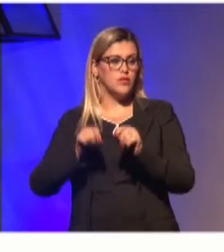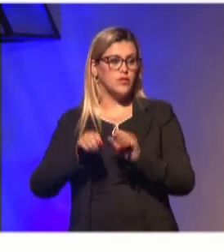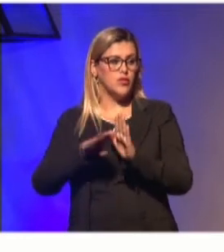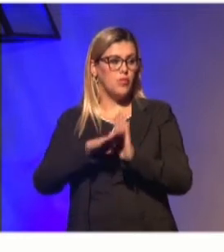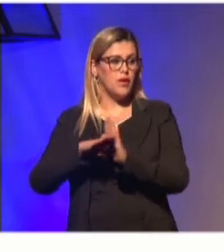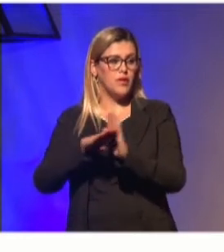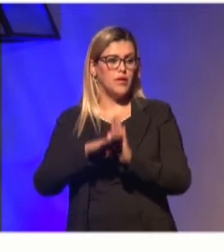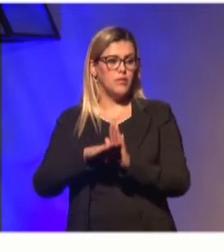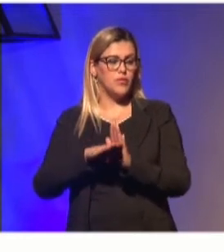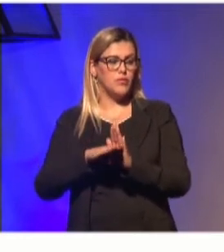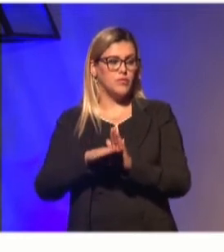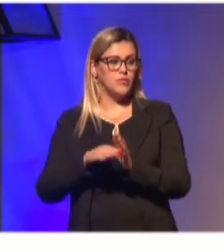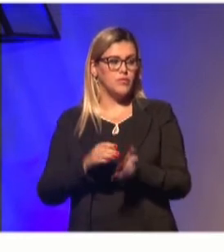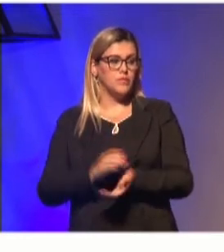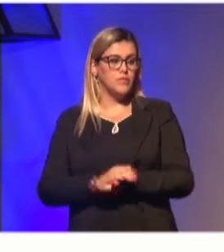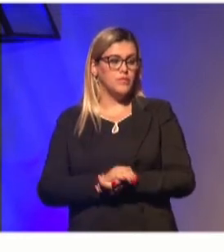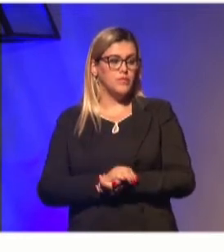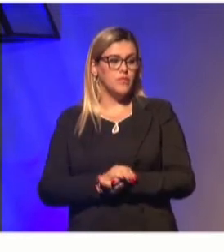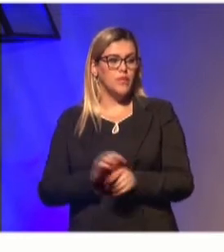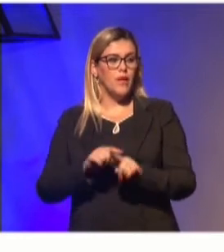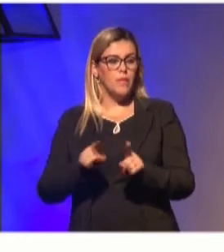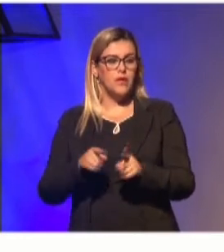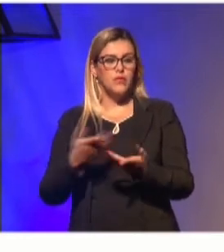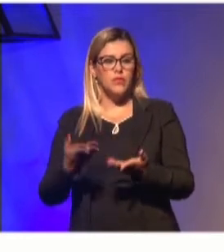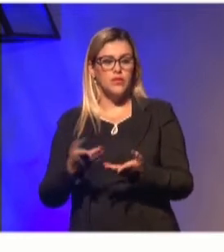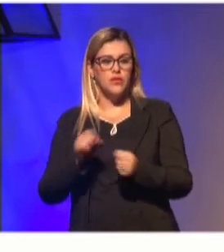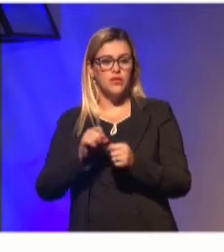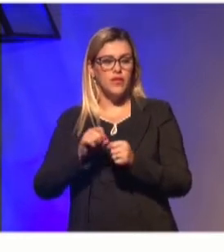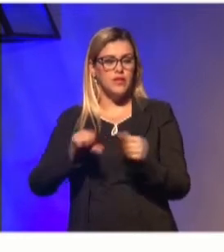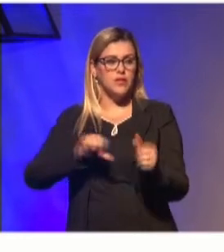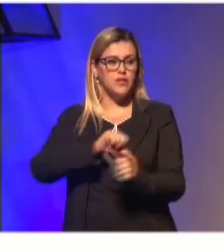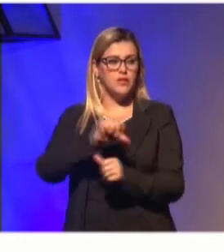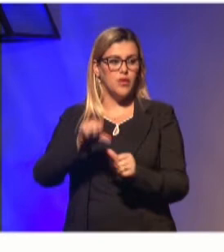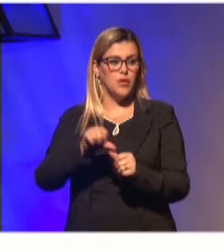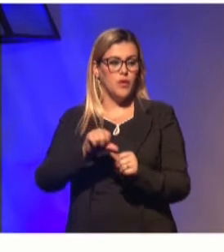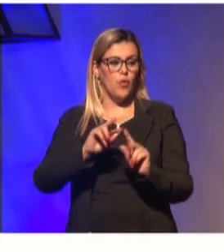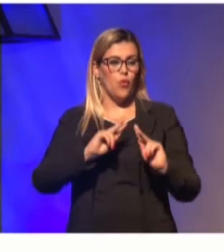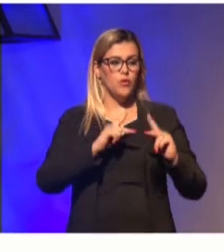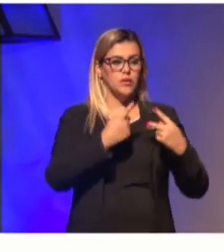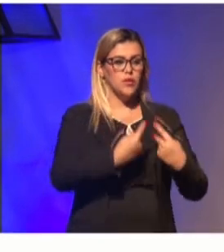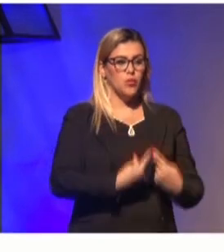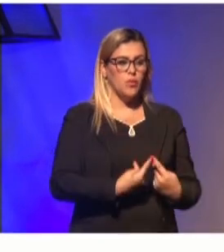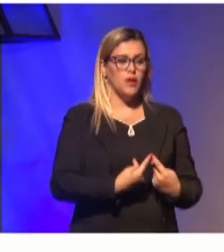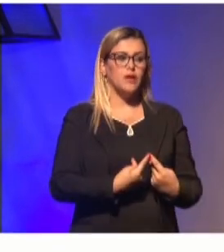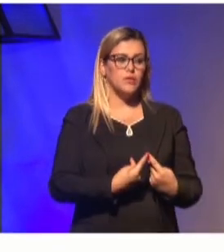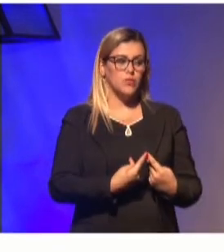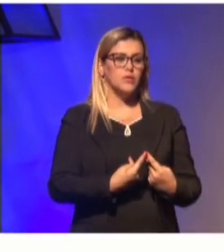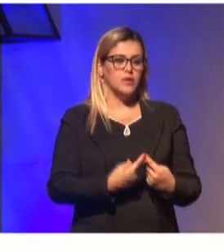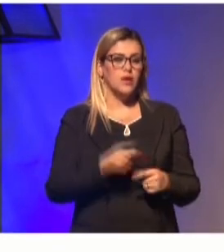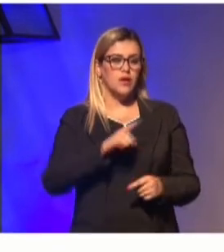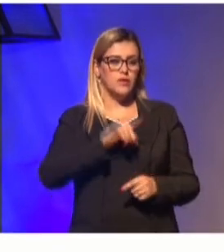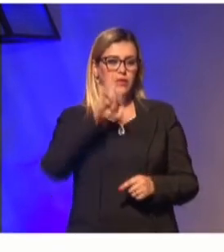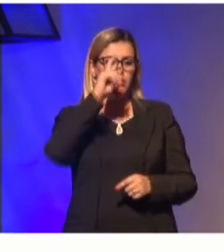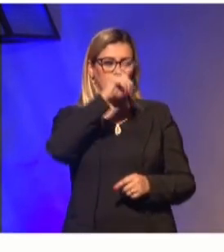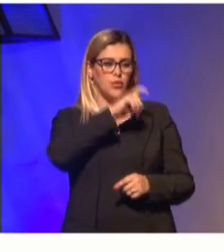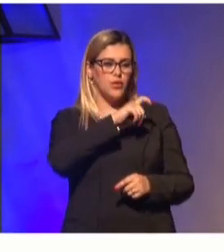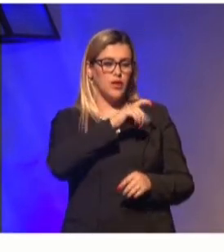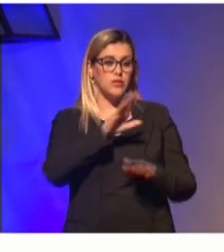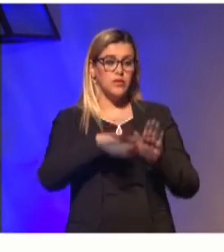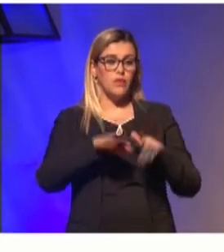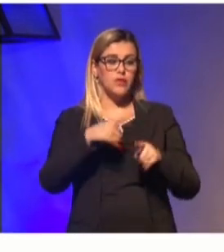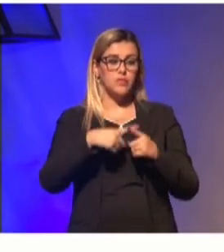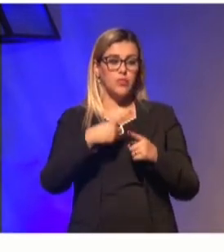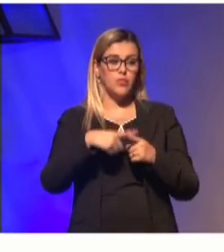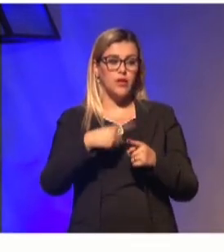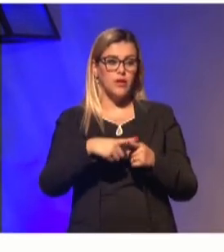bem estabelecidos. Porém, quando a gente faz essa translação para a pesquisa humana, aí a gente tem dificuldade. Talvez